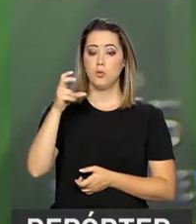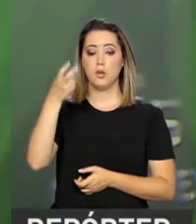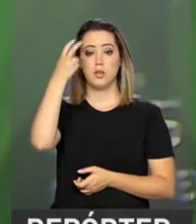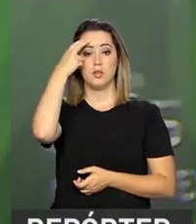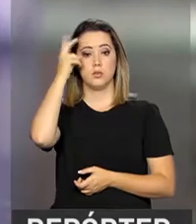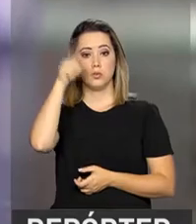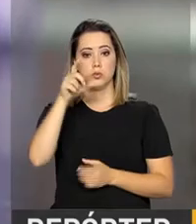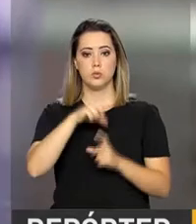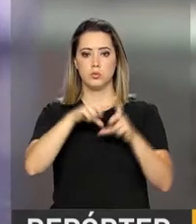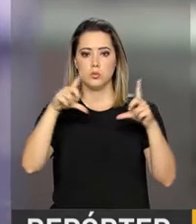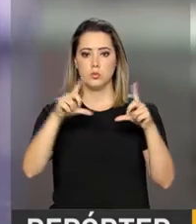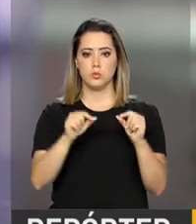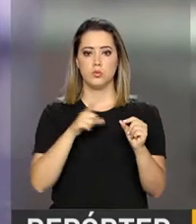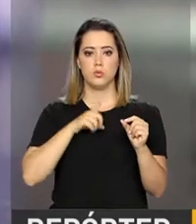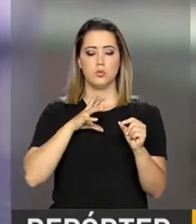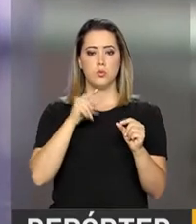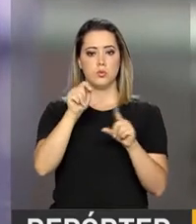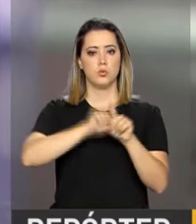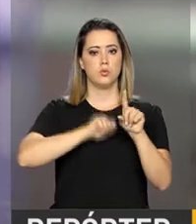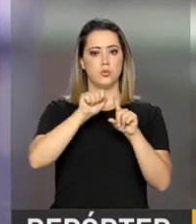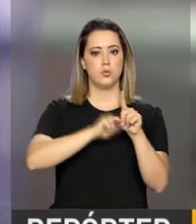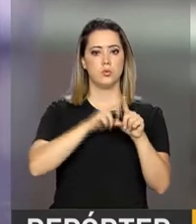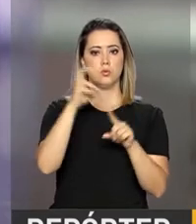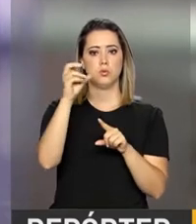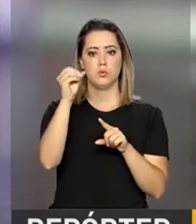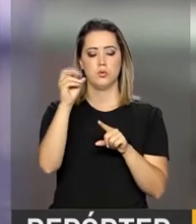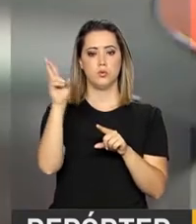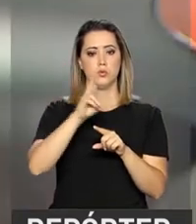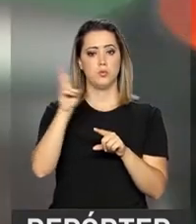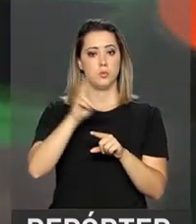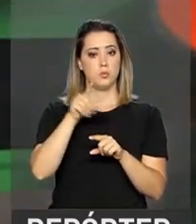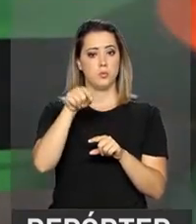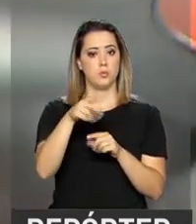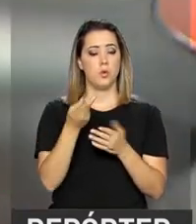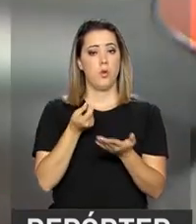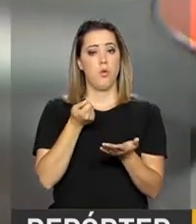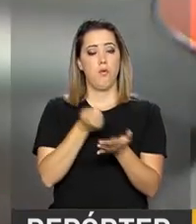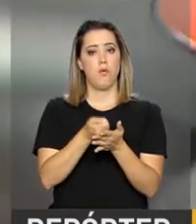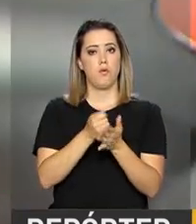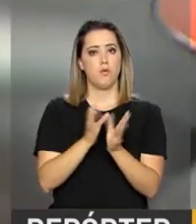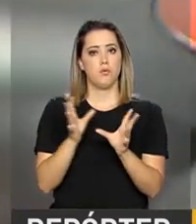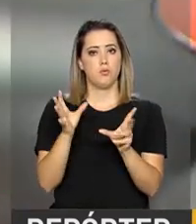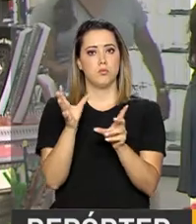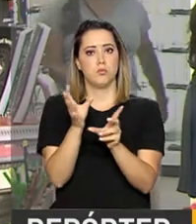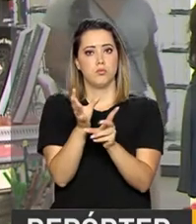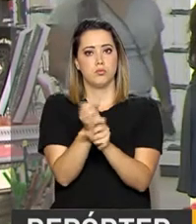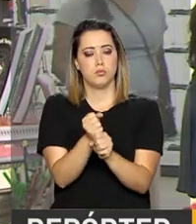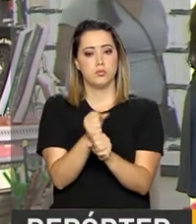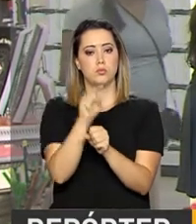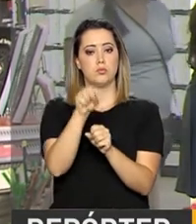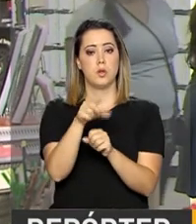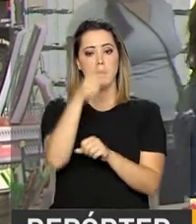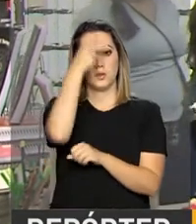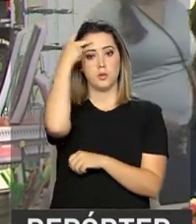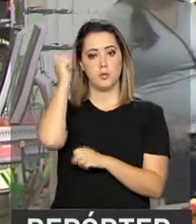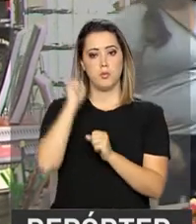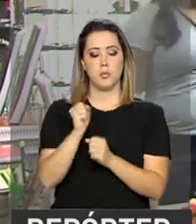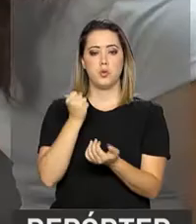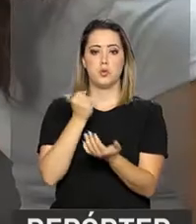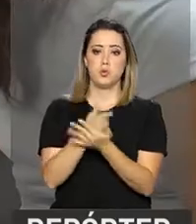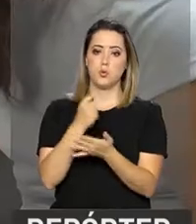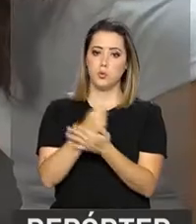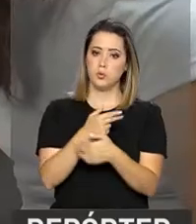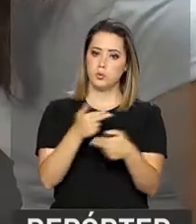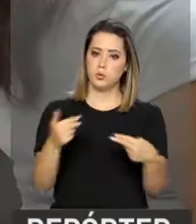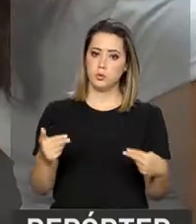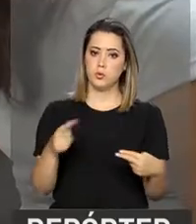cartão magnético carregado mensalmente com R$ 50,00 e o crédito é acumulativo. Com ele, a pessoa pode adquirir o